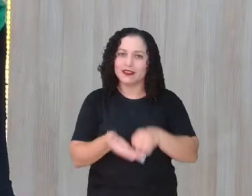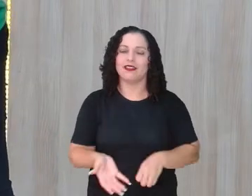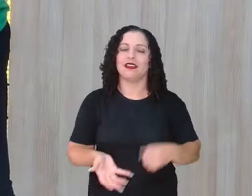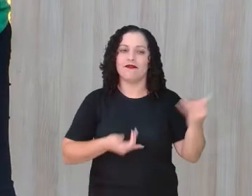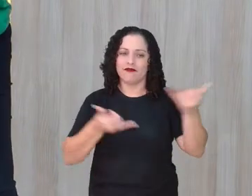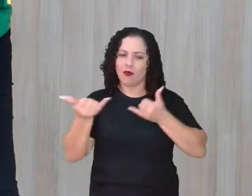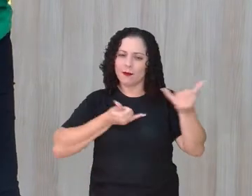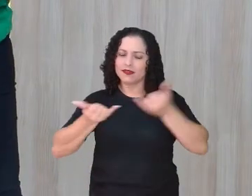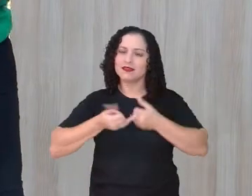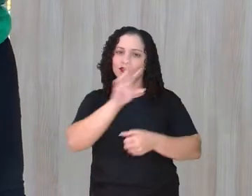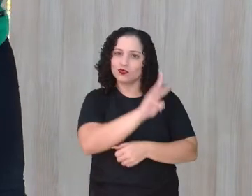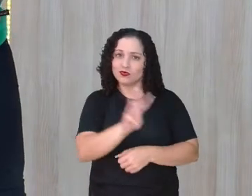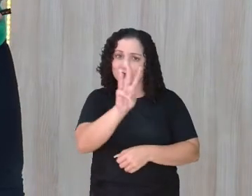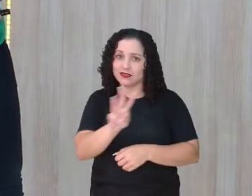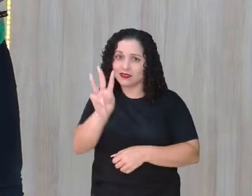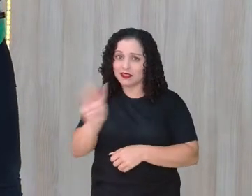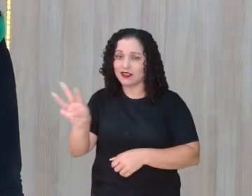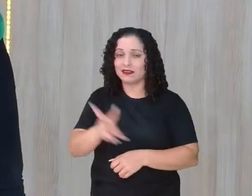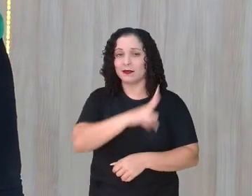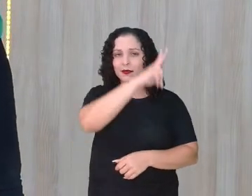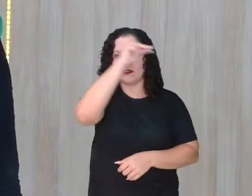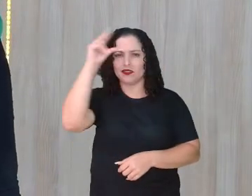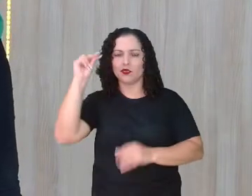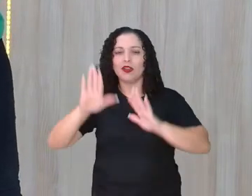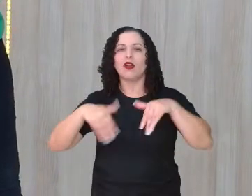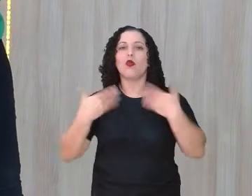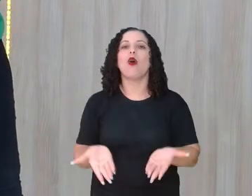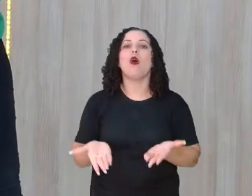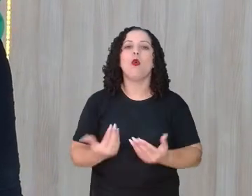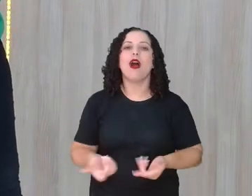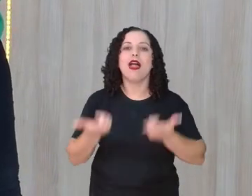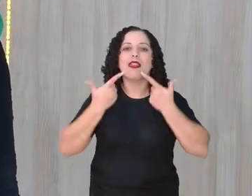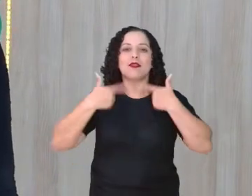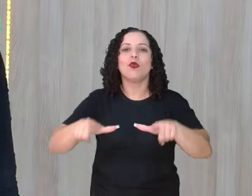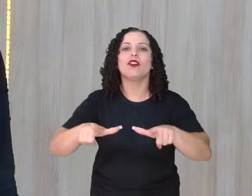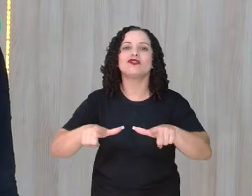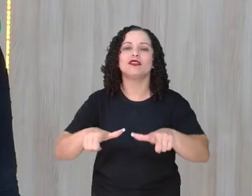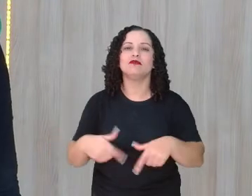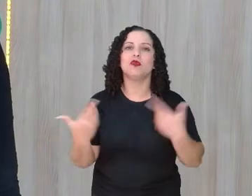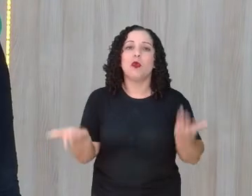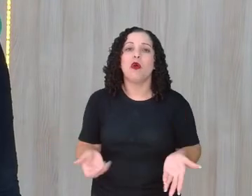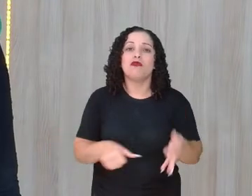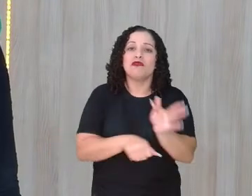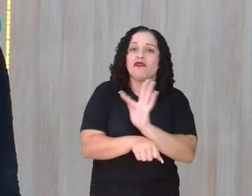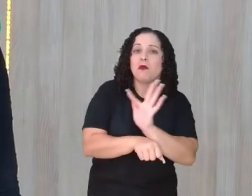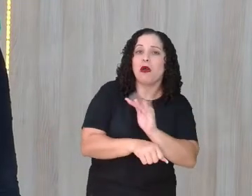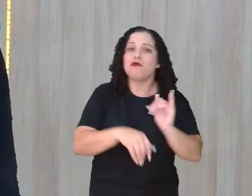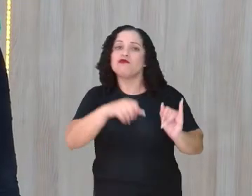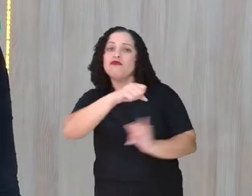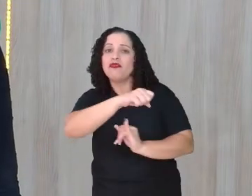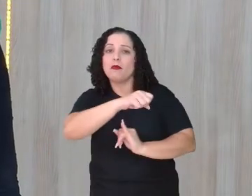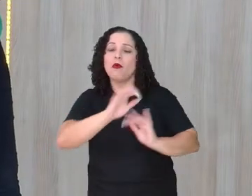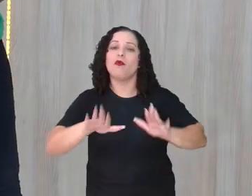Então, qual foi a linguagem utilizada nessa notícia? A linguagem informal ou a linguagem formal? Vou deixar vocês responderem por aí.